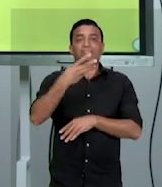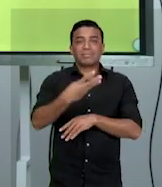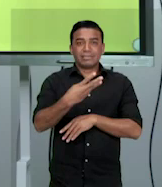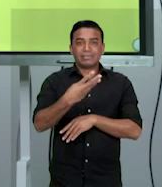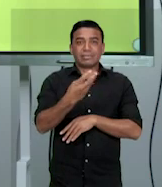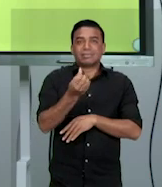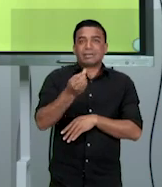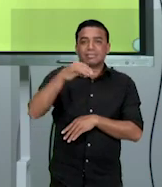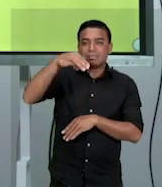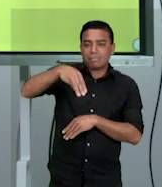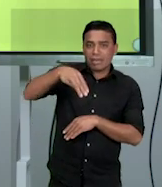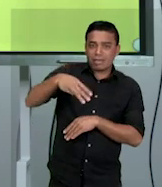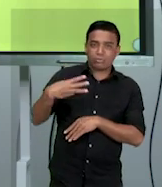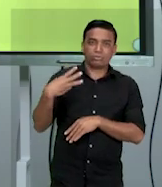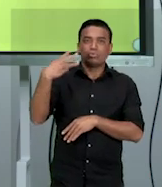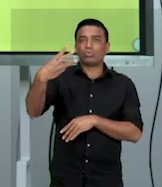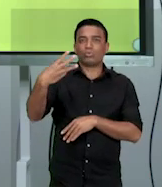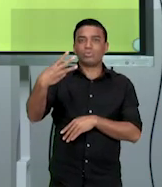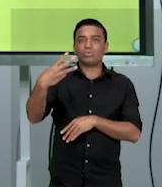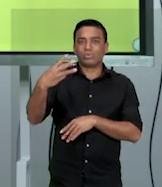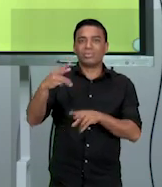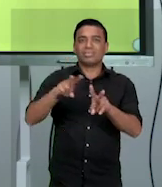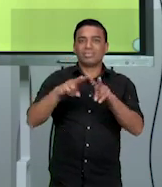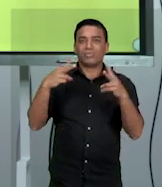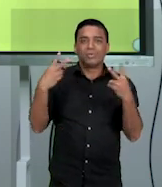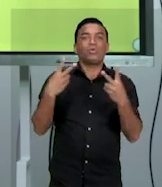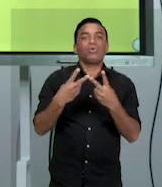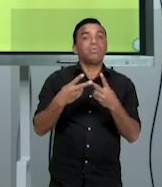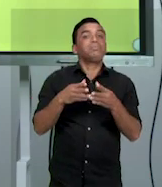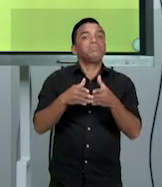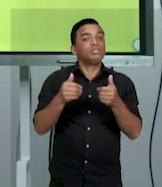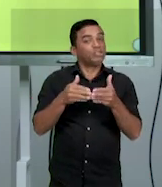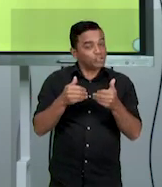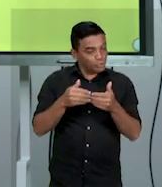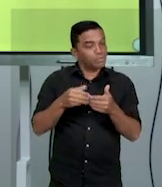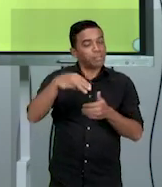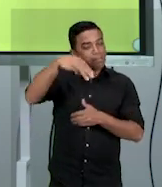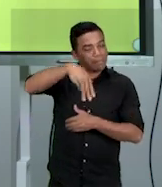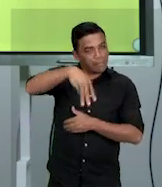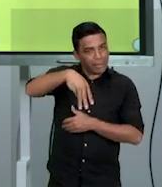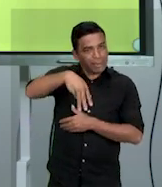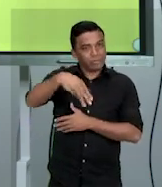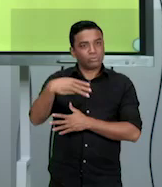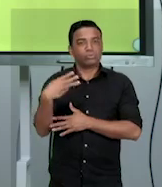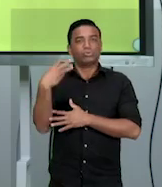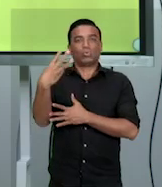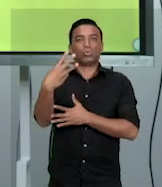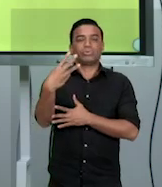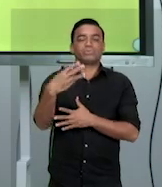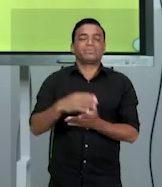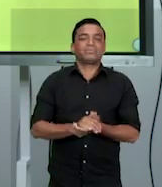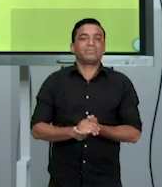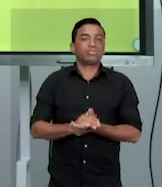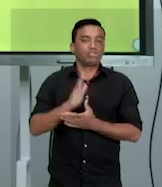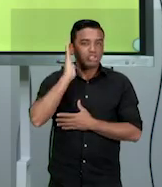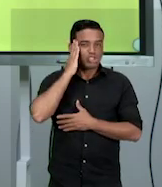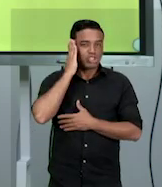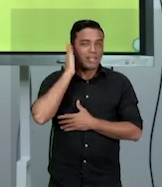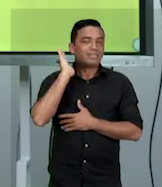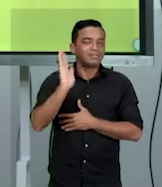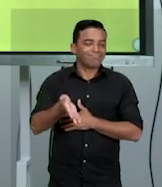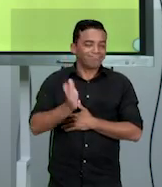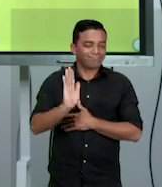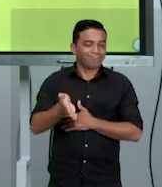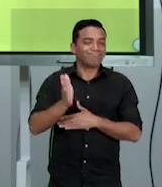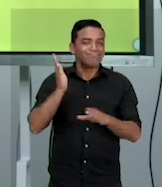que foi dado no exercício em metros cúbicos. E agora? Agora eu sei que o volume, eu